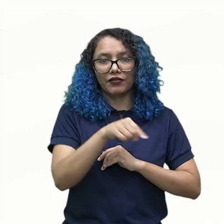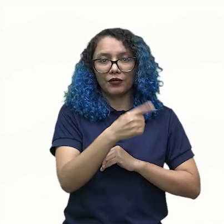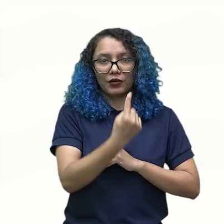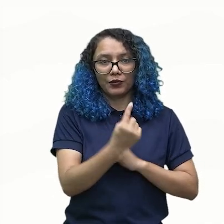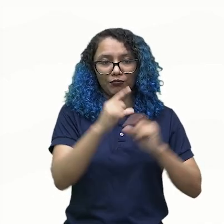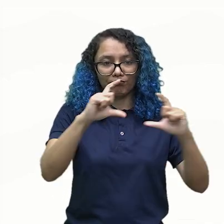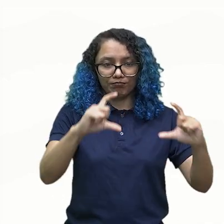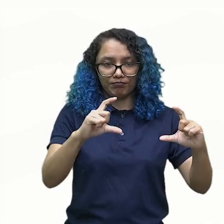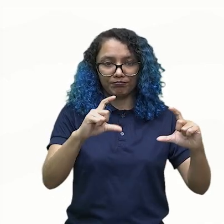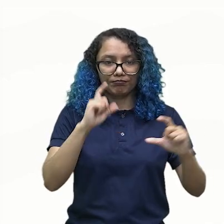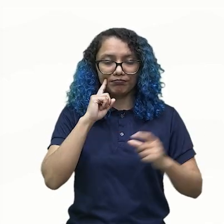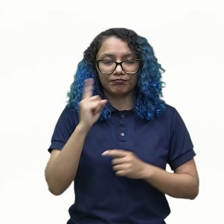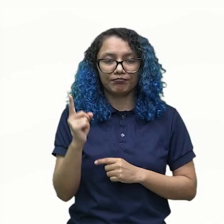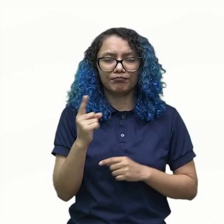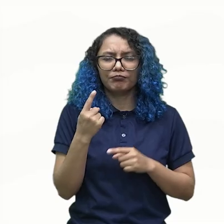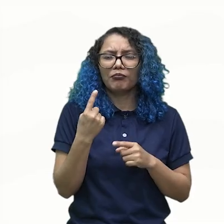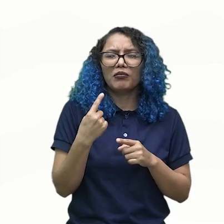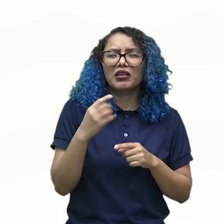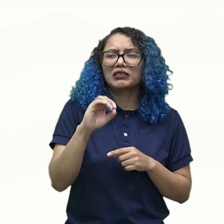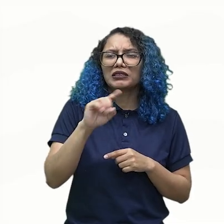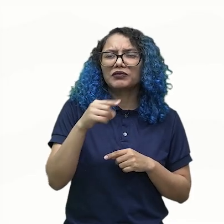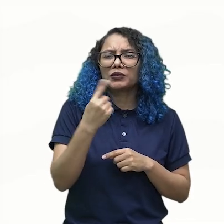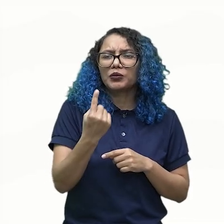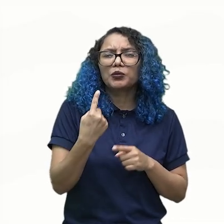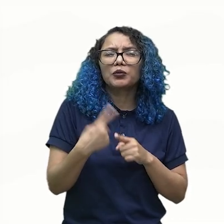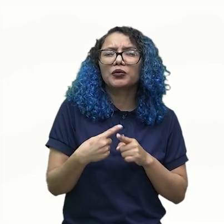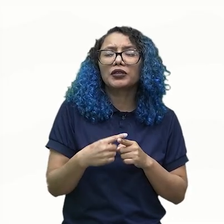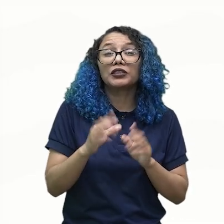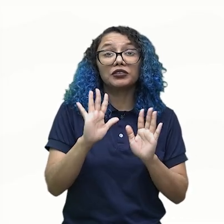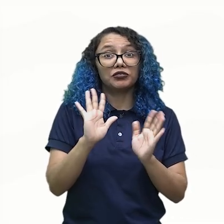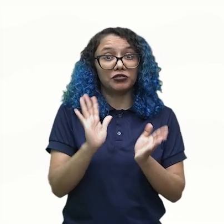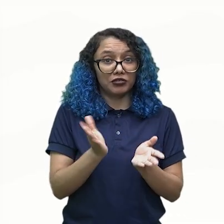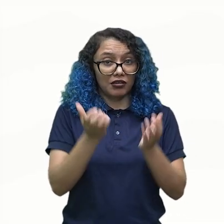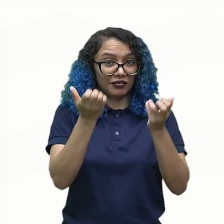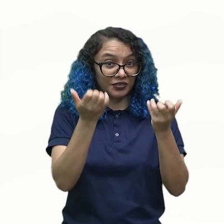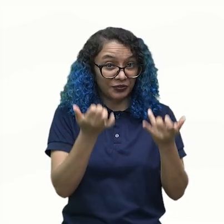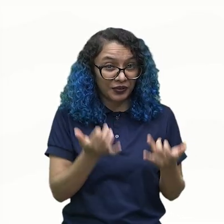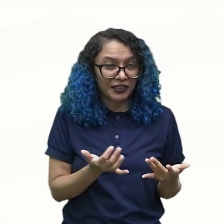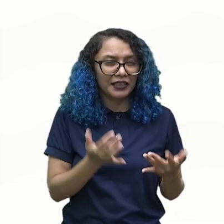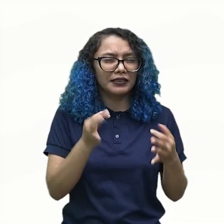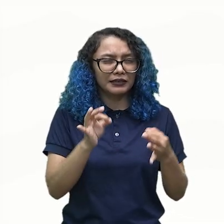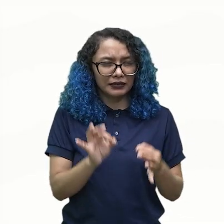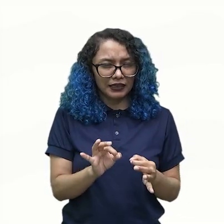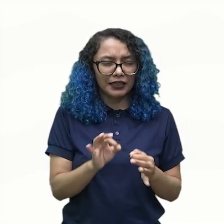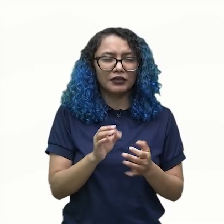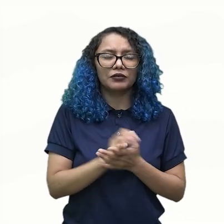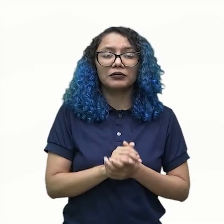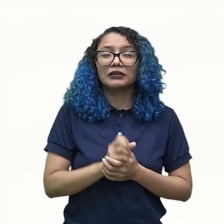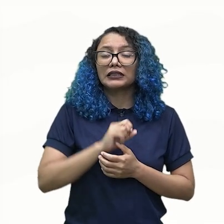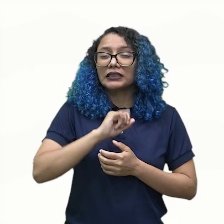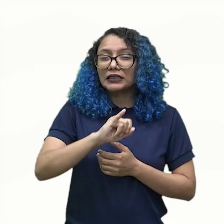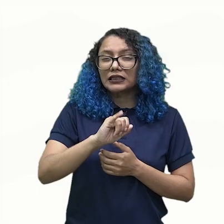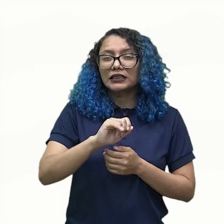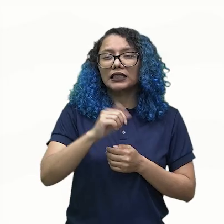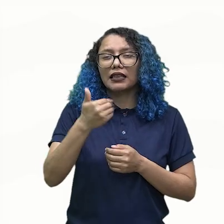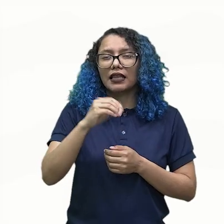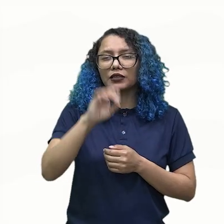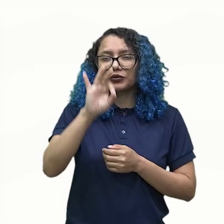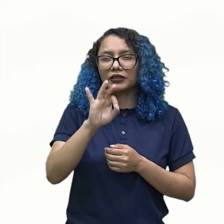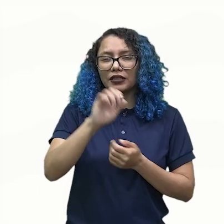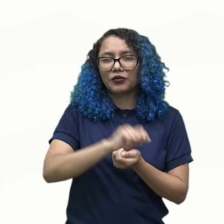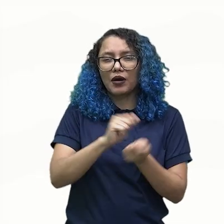0,1, tá? Por que 0,1? A gente viu agora há pouco, tá bom? que toda vez que a gente transformar